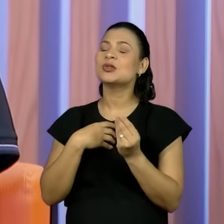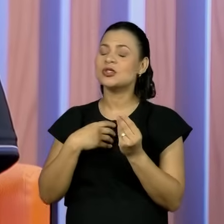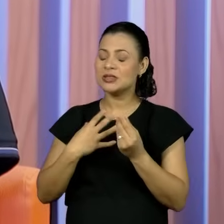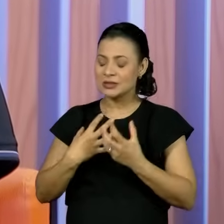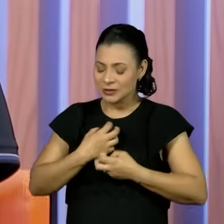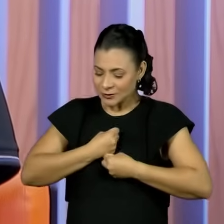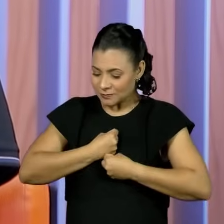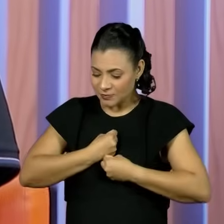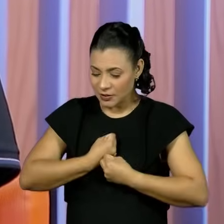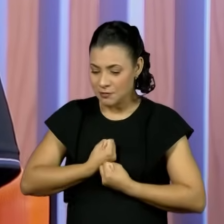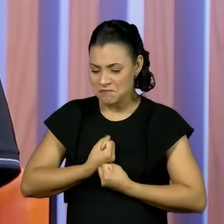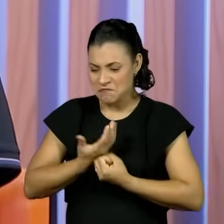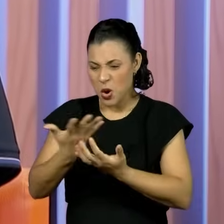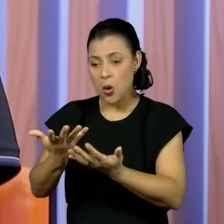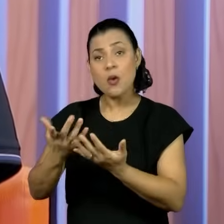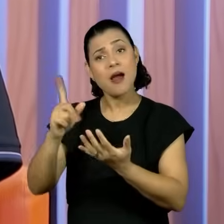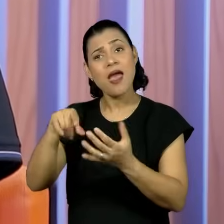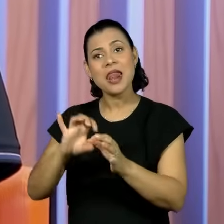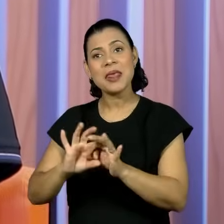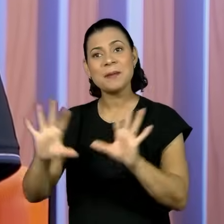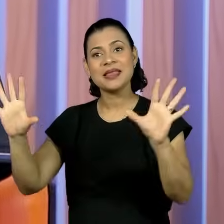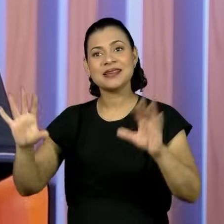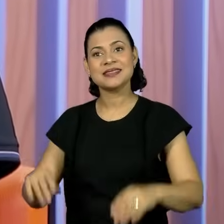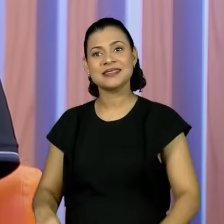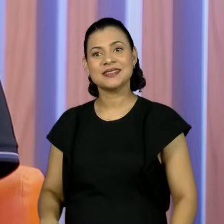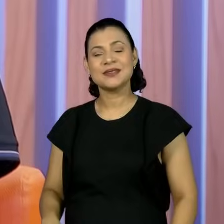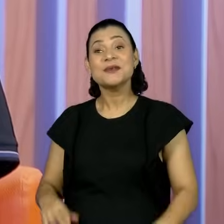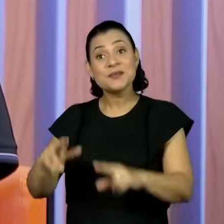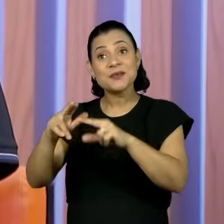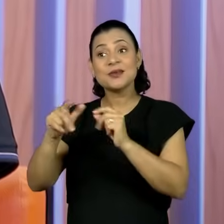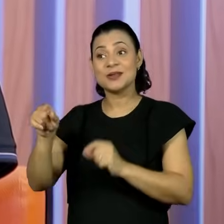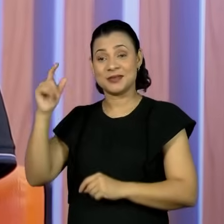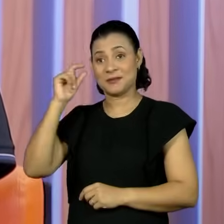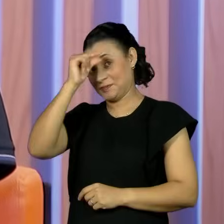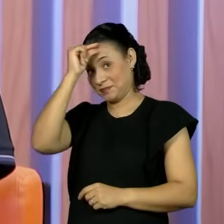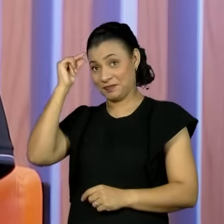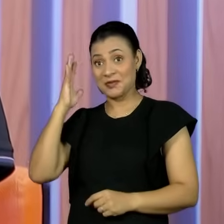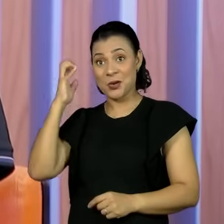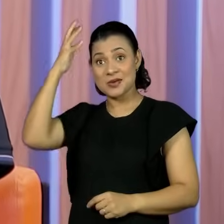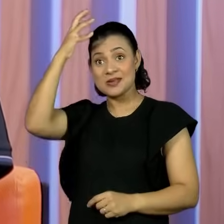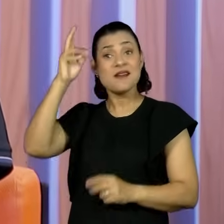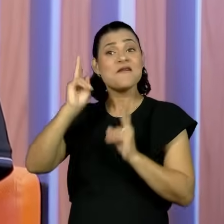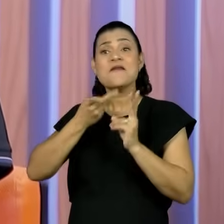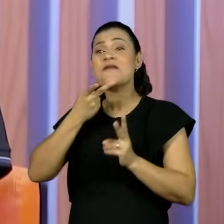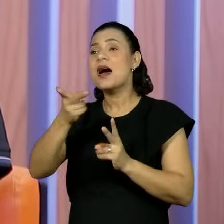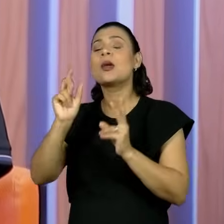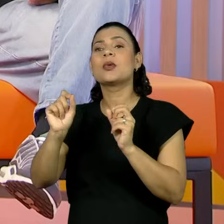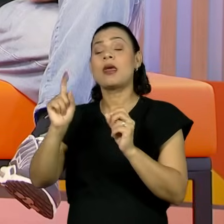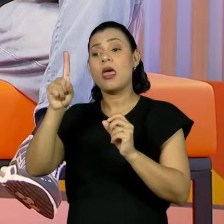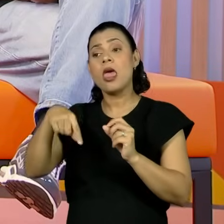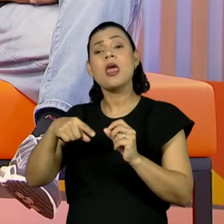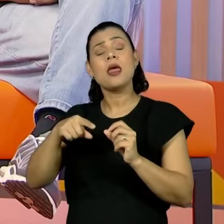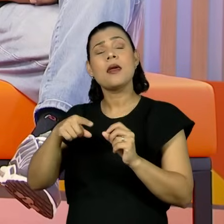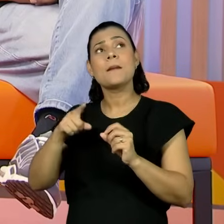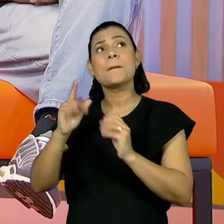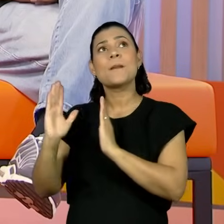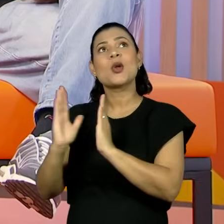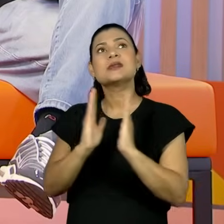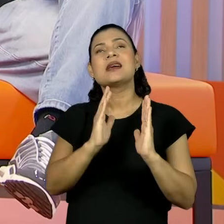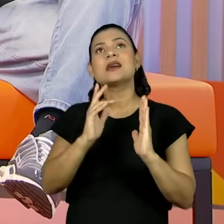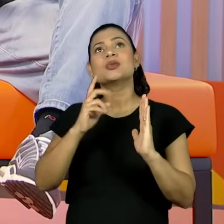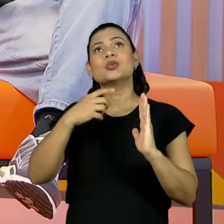A Conceição fala muito sobre essa escrita ser dolorosa e também ser um processo de cura.